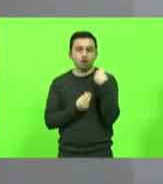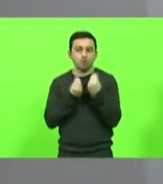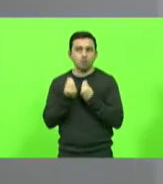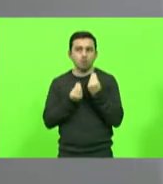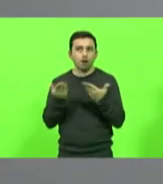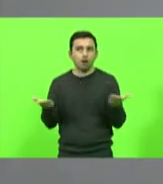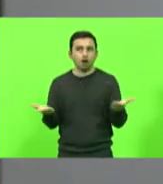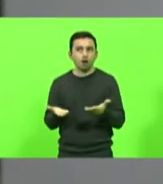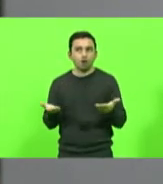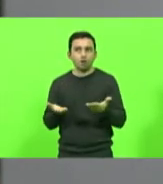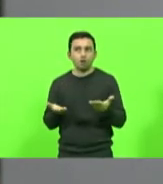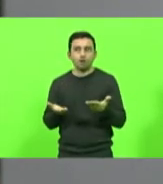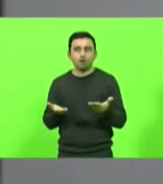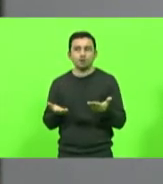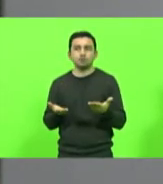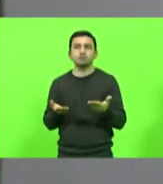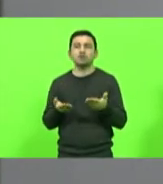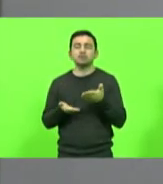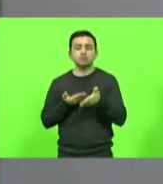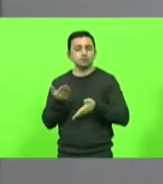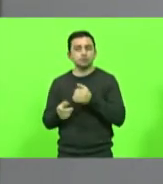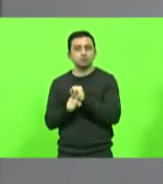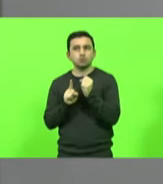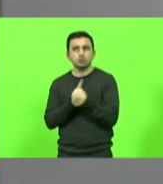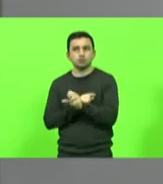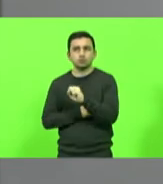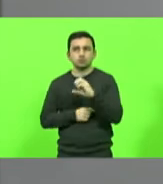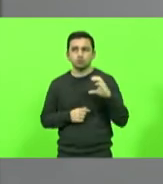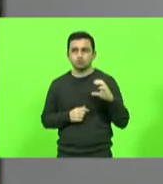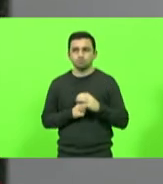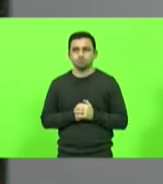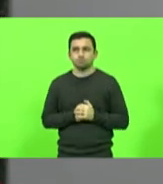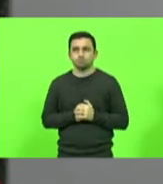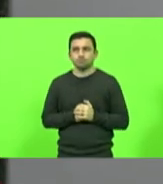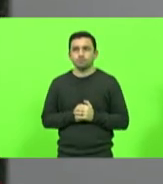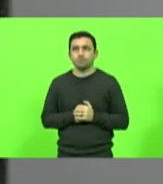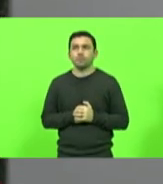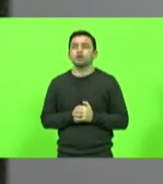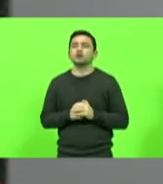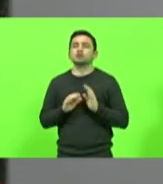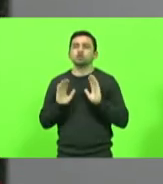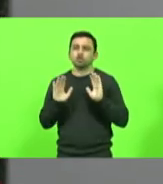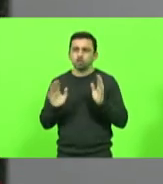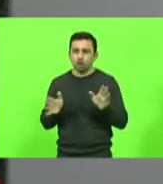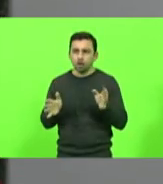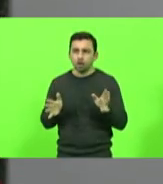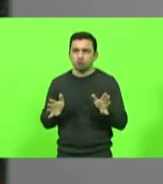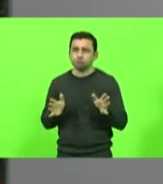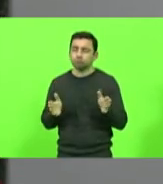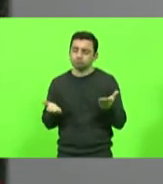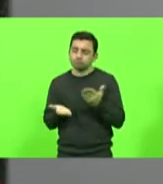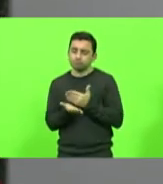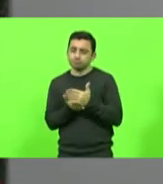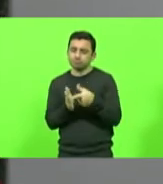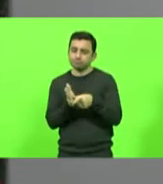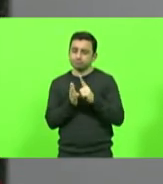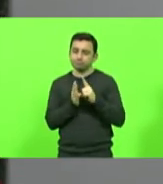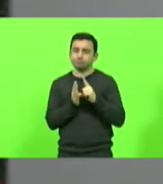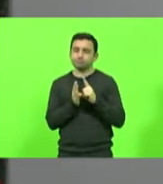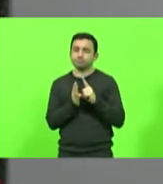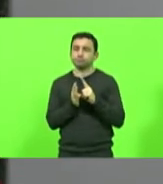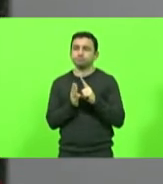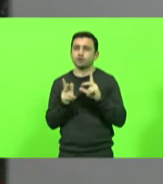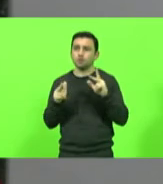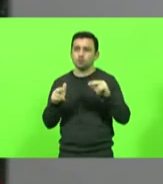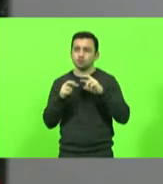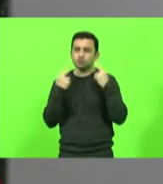atual da assistência social em Santa Catarina, valendo como uma pré-conferência estadual, com o objetivo de organizar